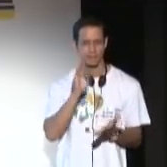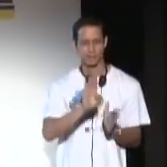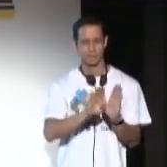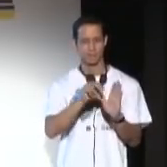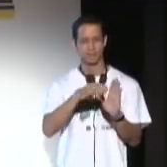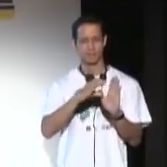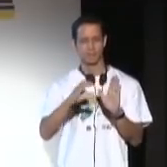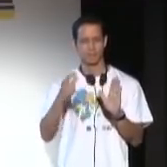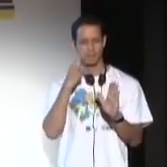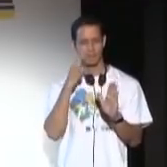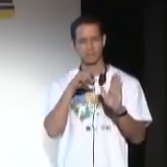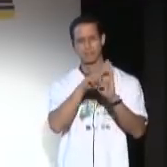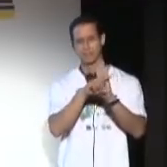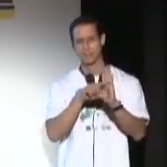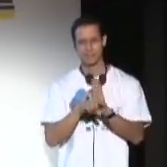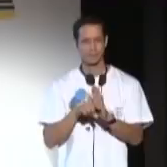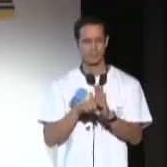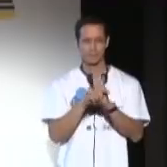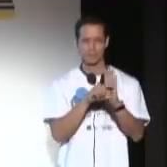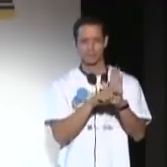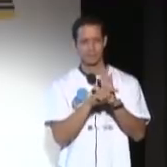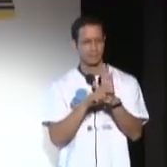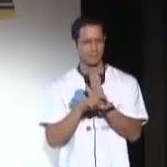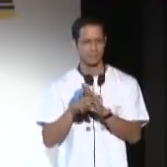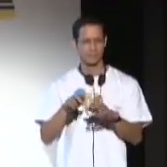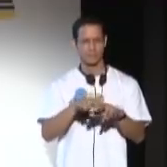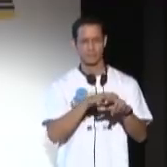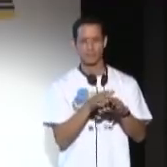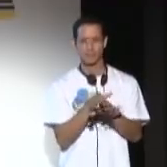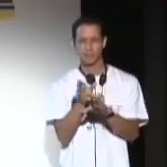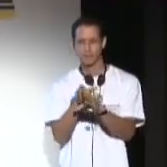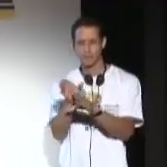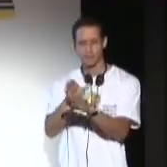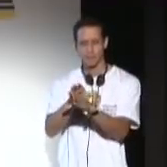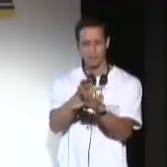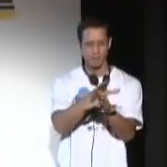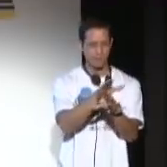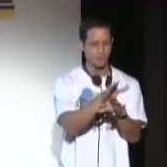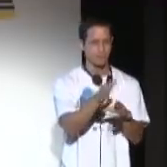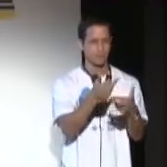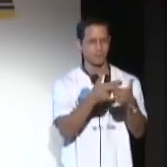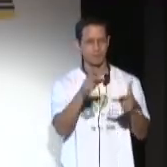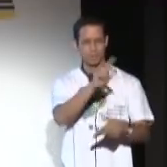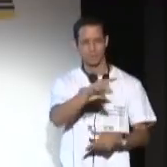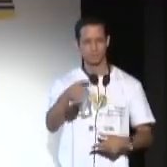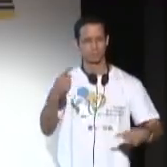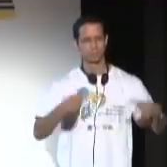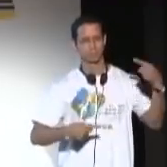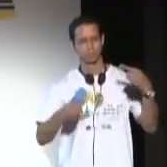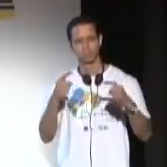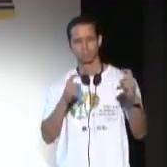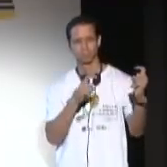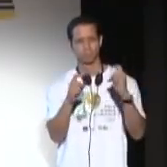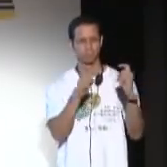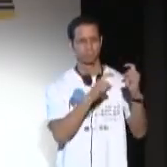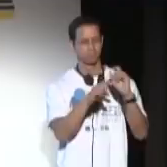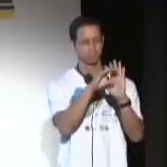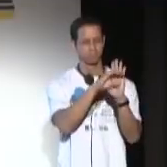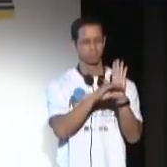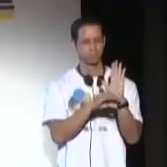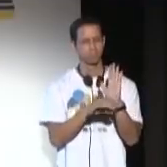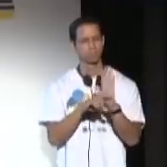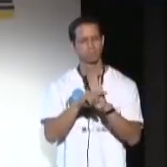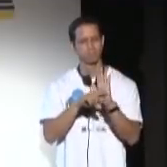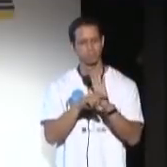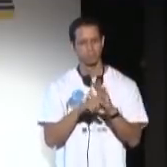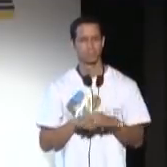BNCC. Olhando, reolhando, orientando professores, discutindo, analisando os princípios.